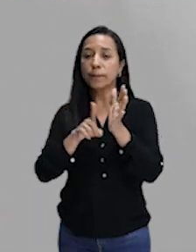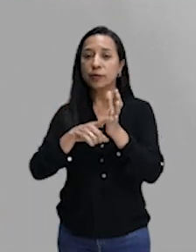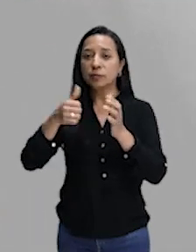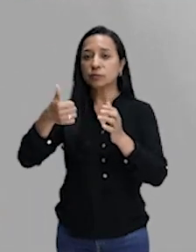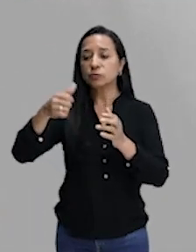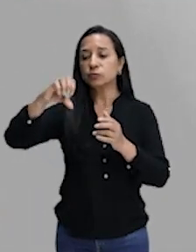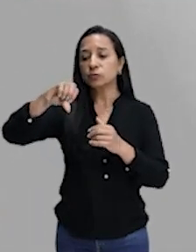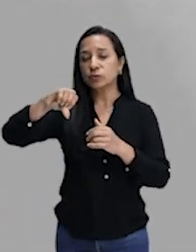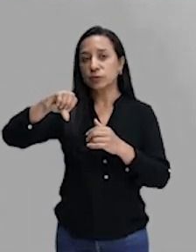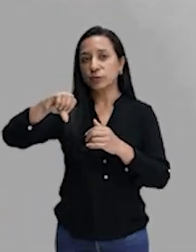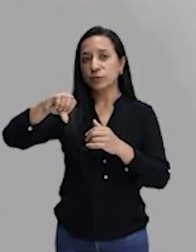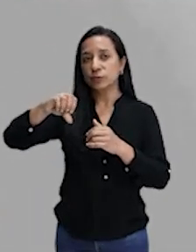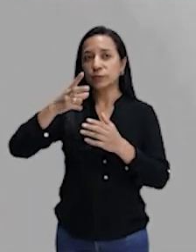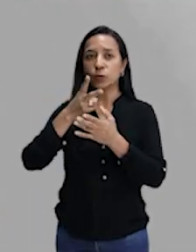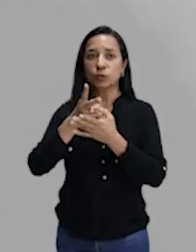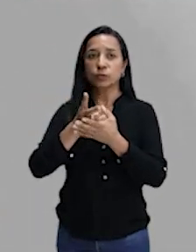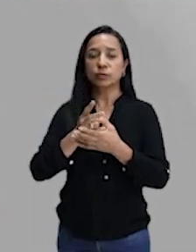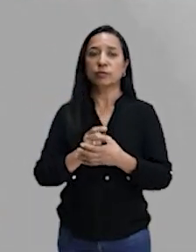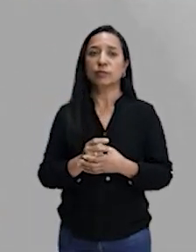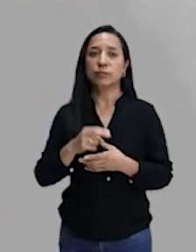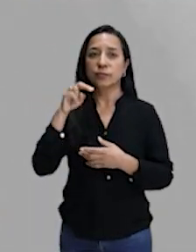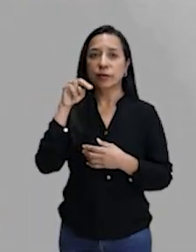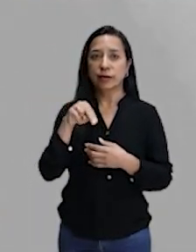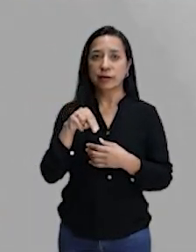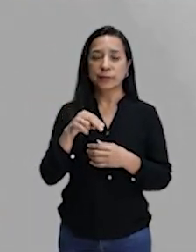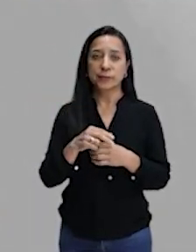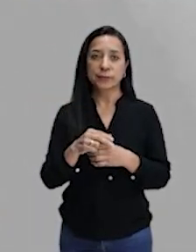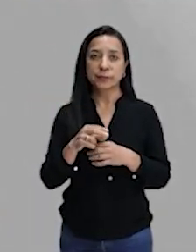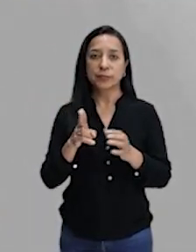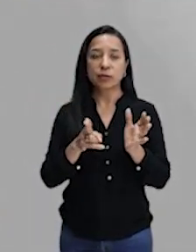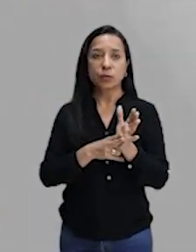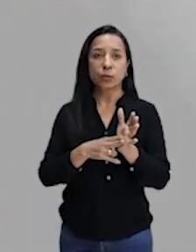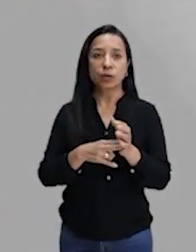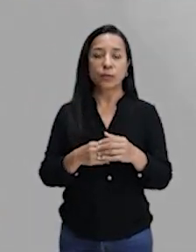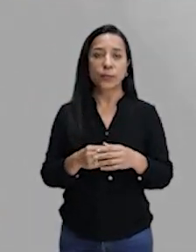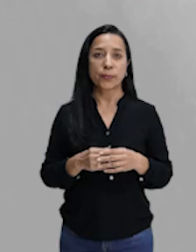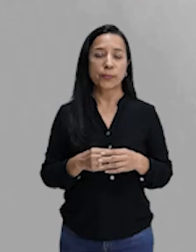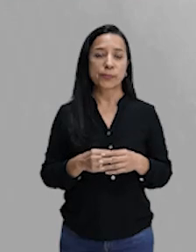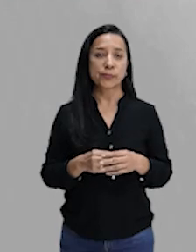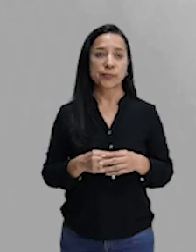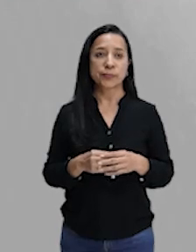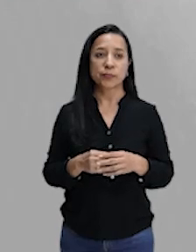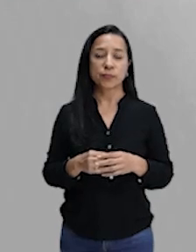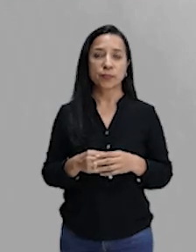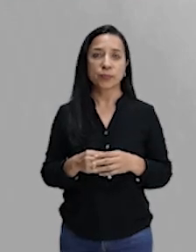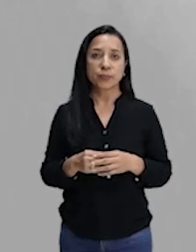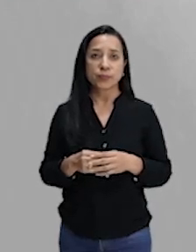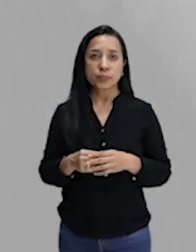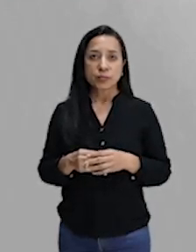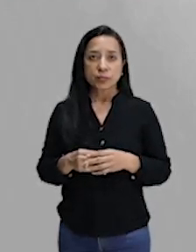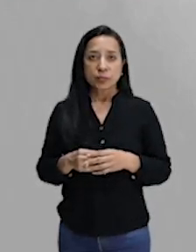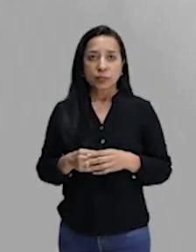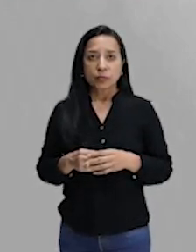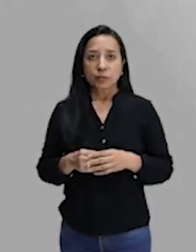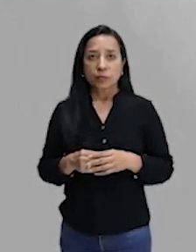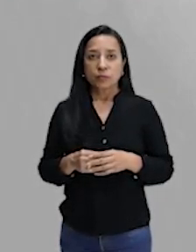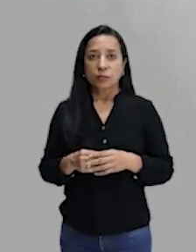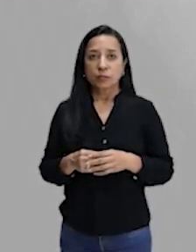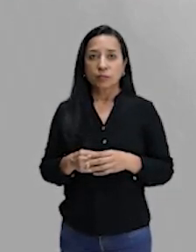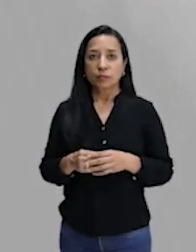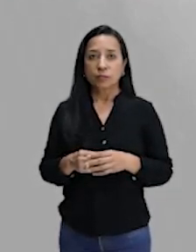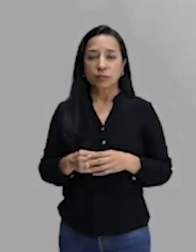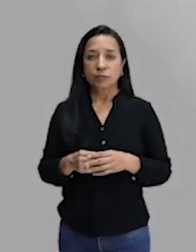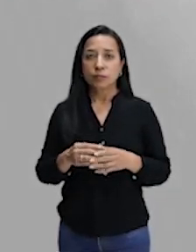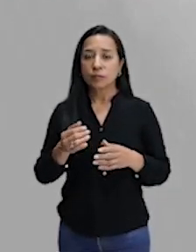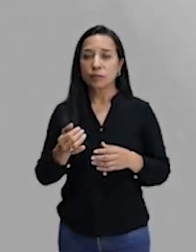então continuando então o n ele vai ser igual vou fazer o seguinte fazer uma inversão